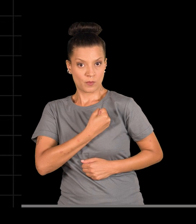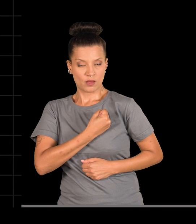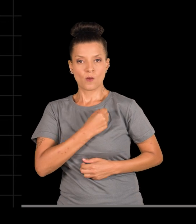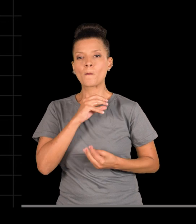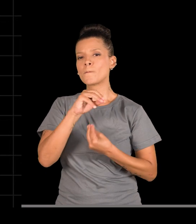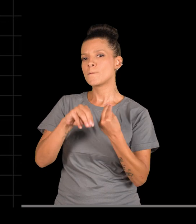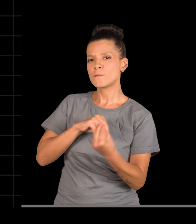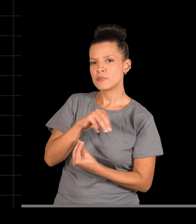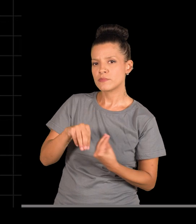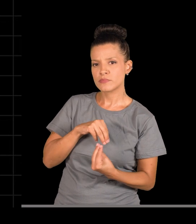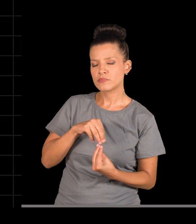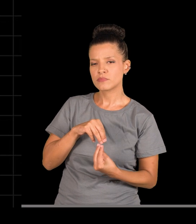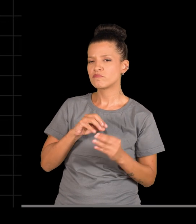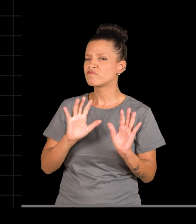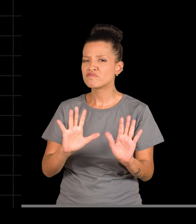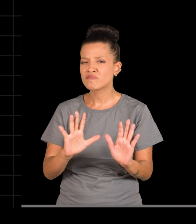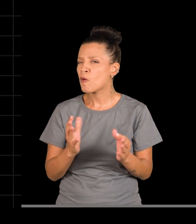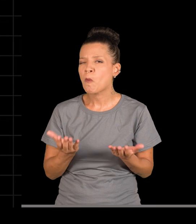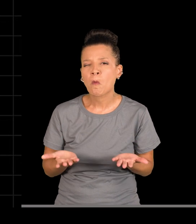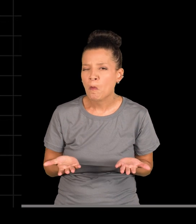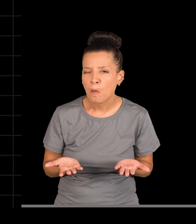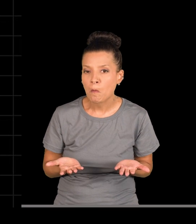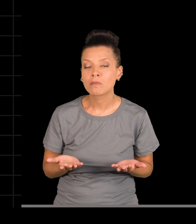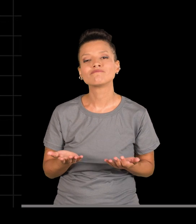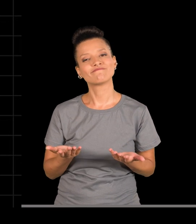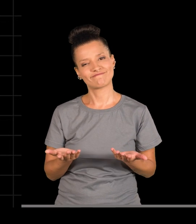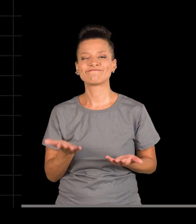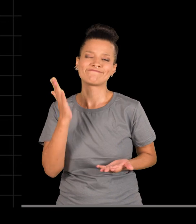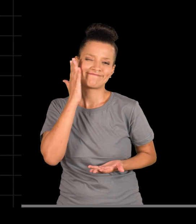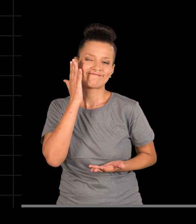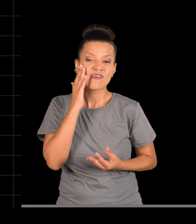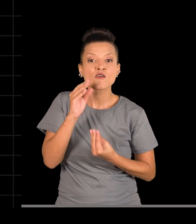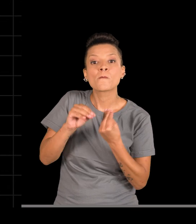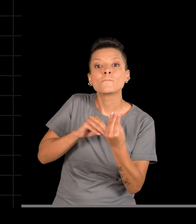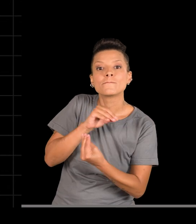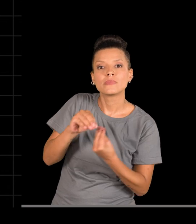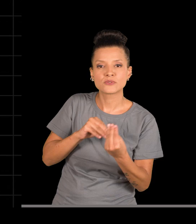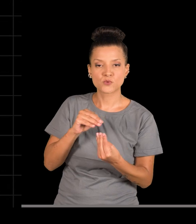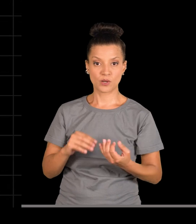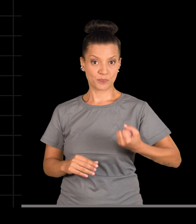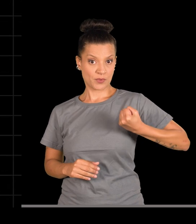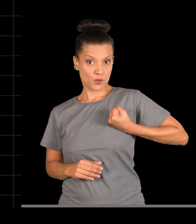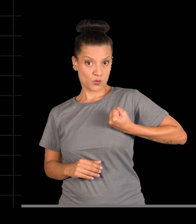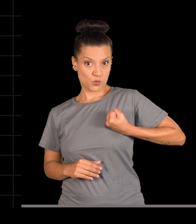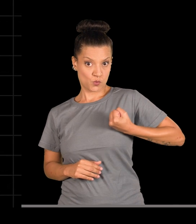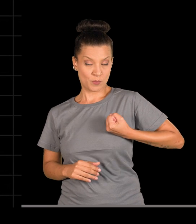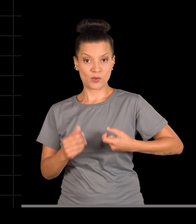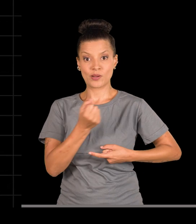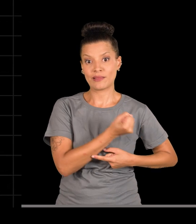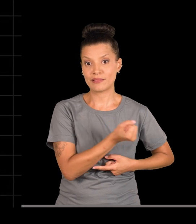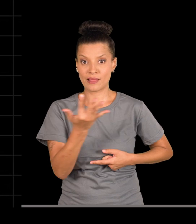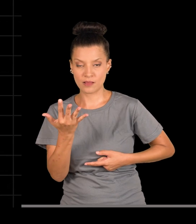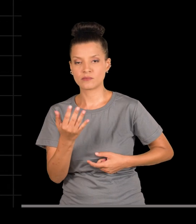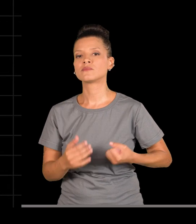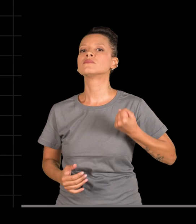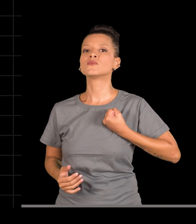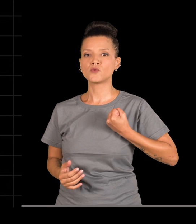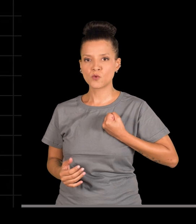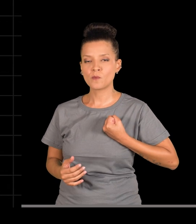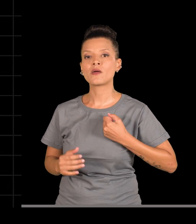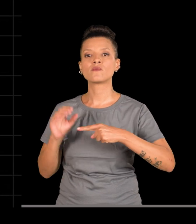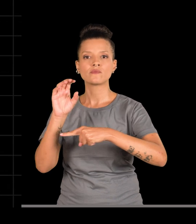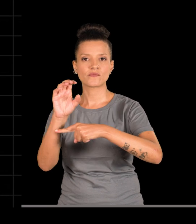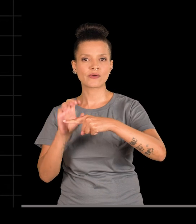como números mistos. O que é número misto? É um número que mistura, como o nome sugere, né? Ele mistura uma parte inteira com uma